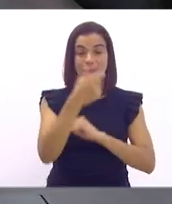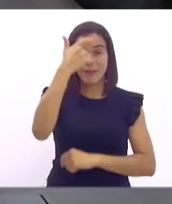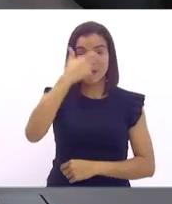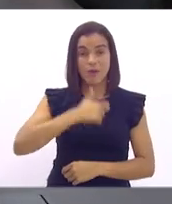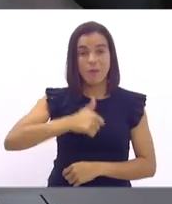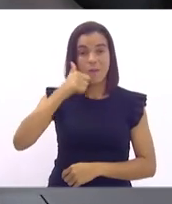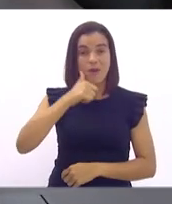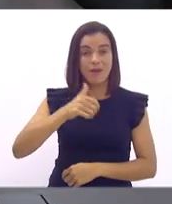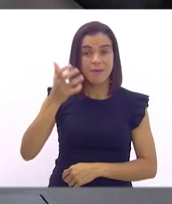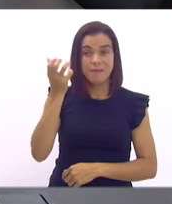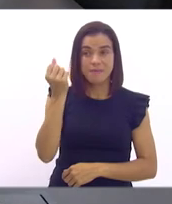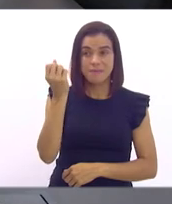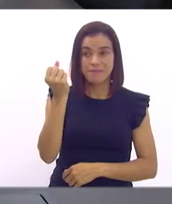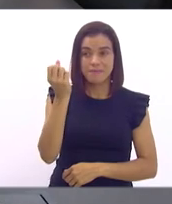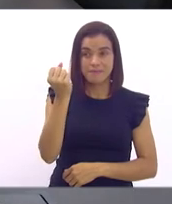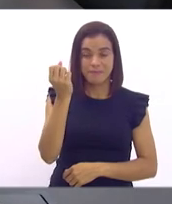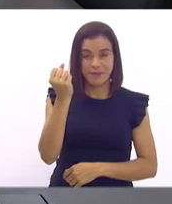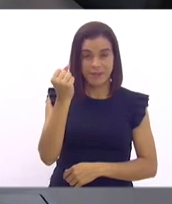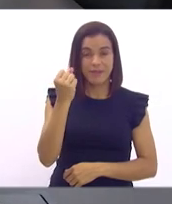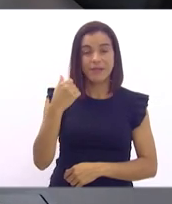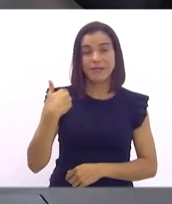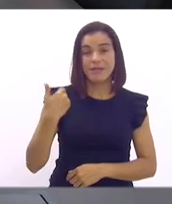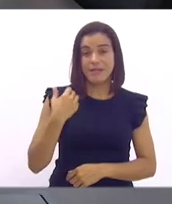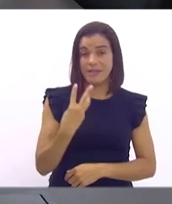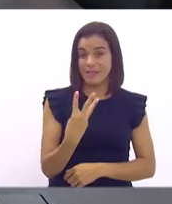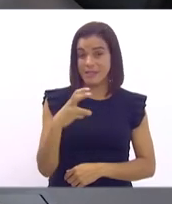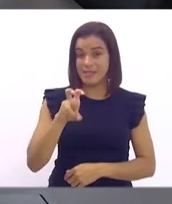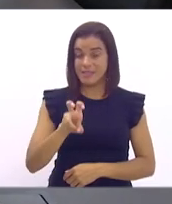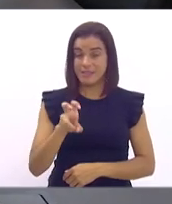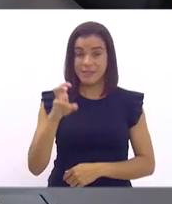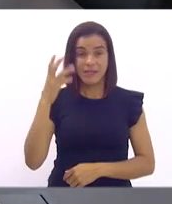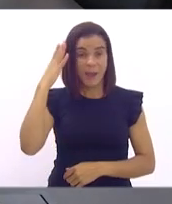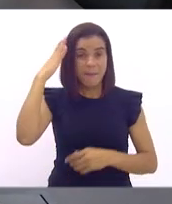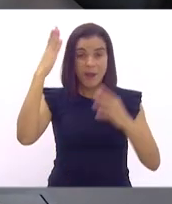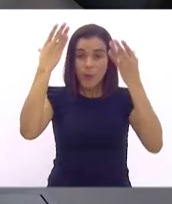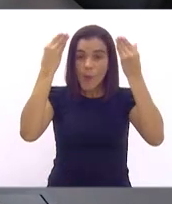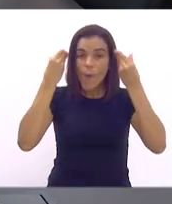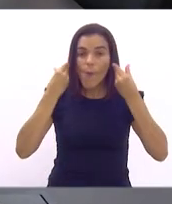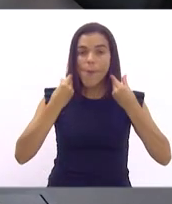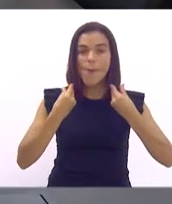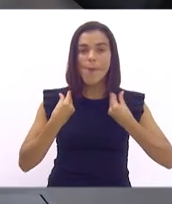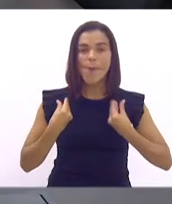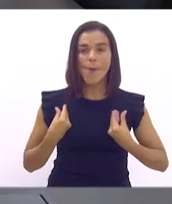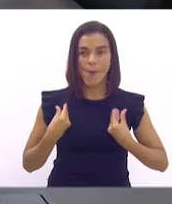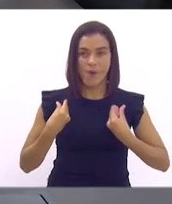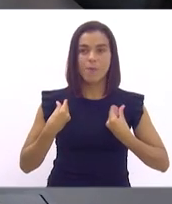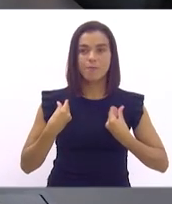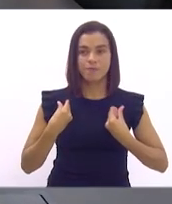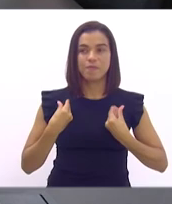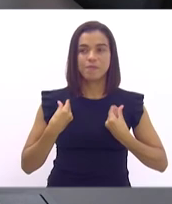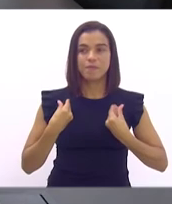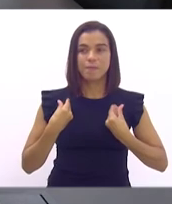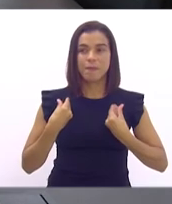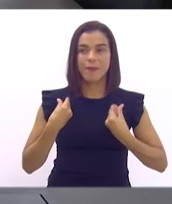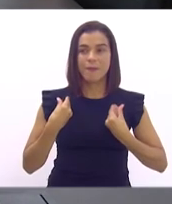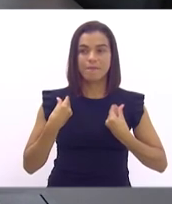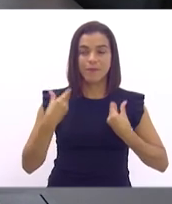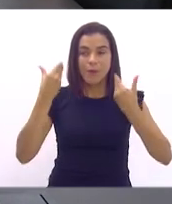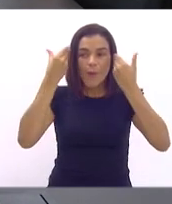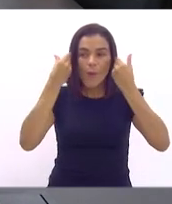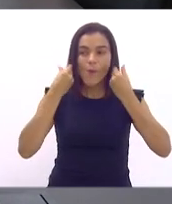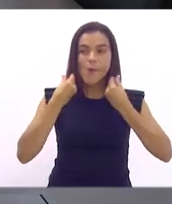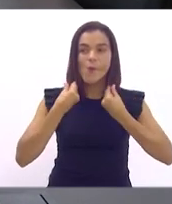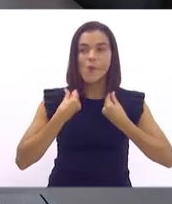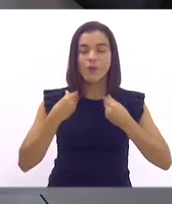branca, de 35 anos, tenho cabelos lisos, estão, né, cabelos